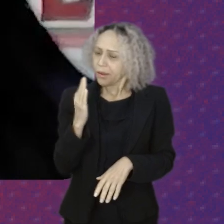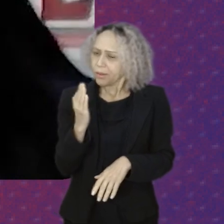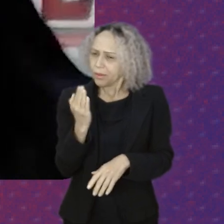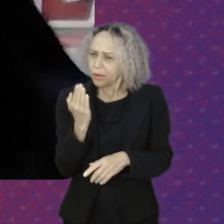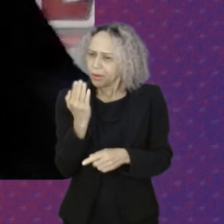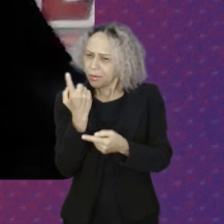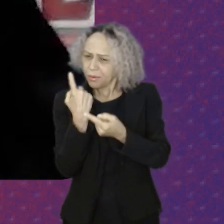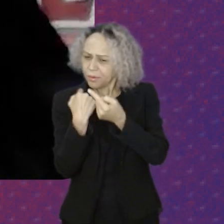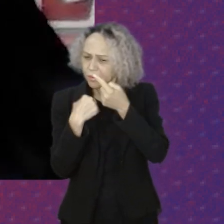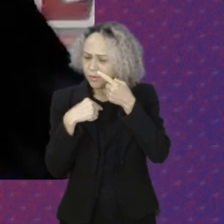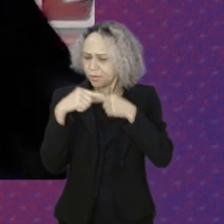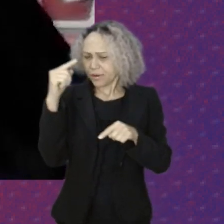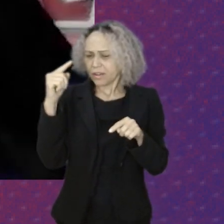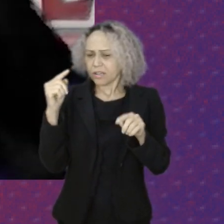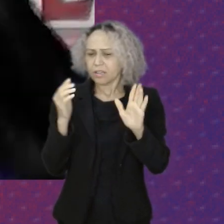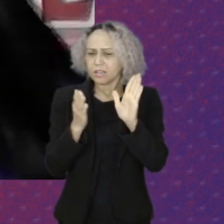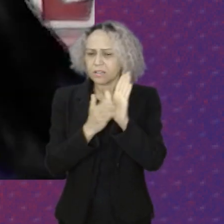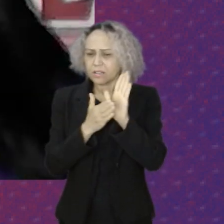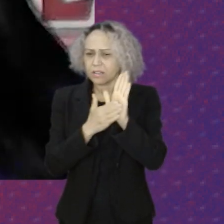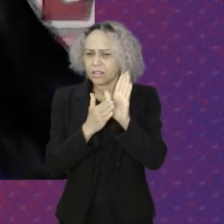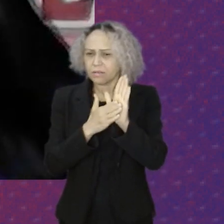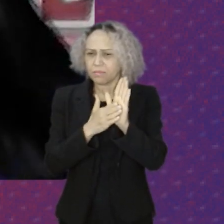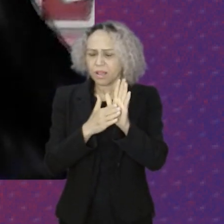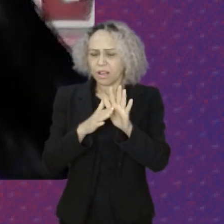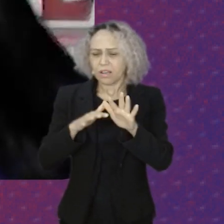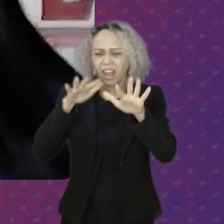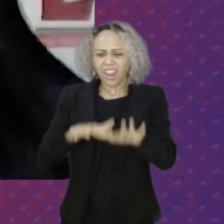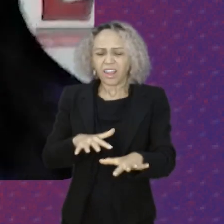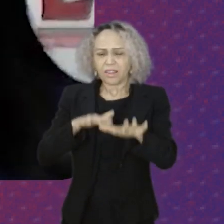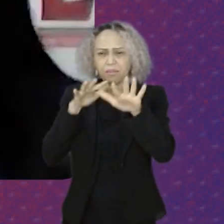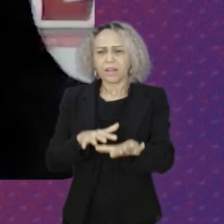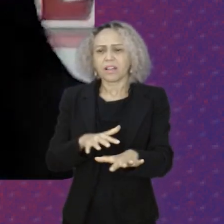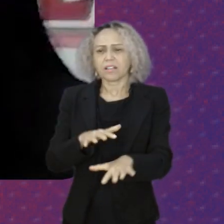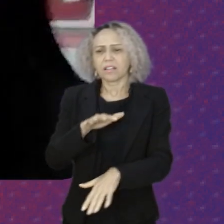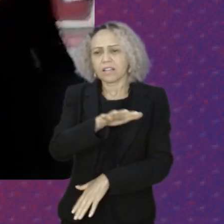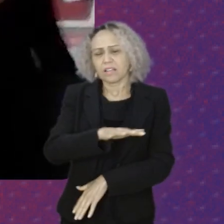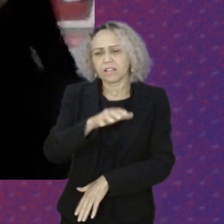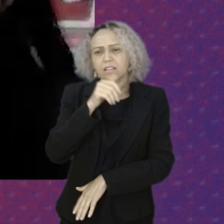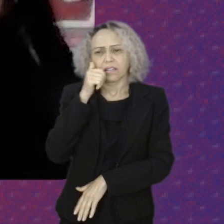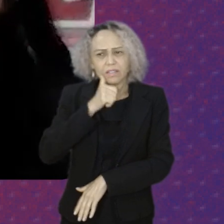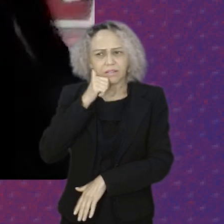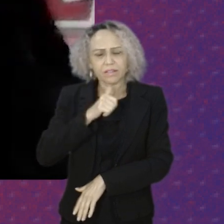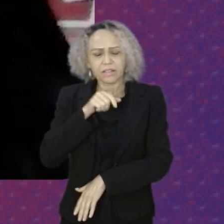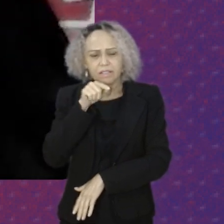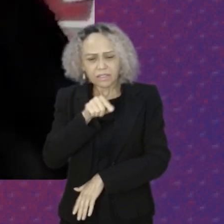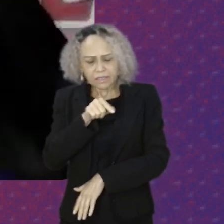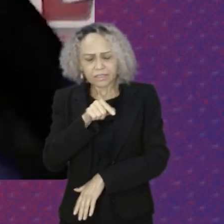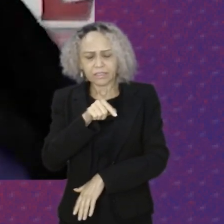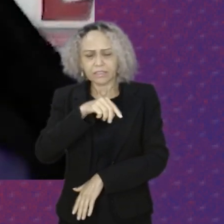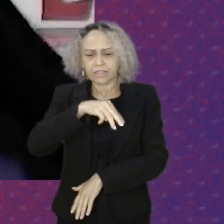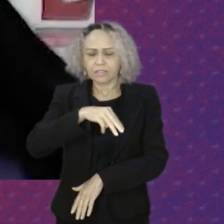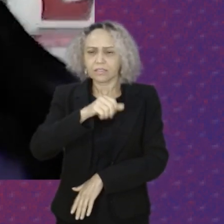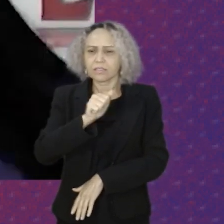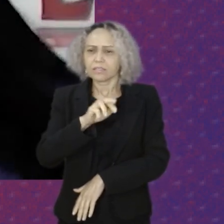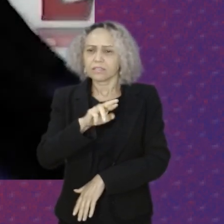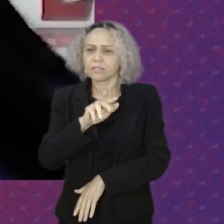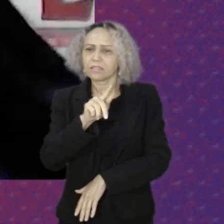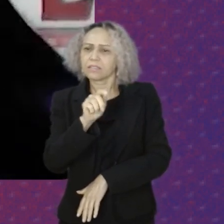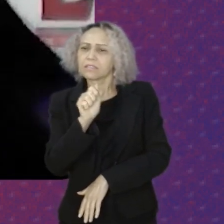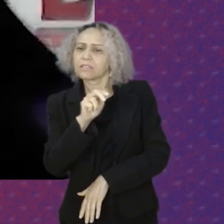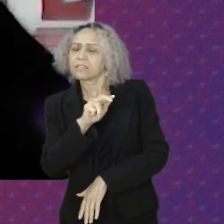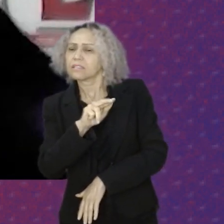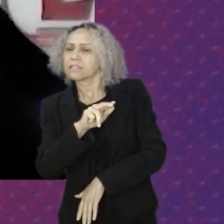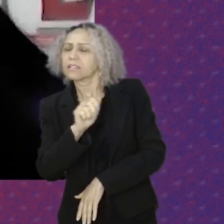Marcha das Margaridas, a gente traz com muita força a questão da educação do campo, da